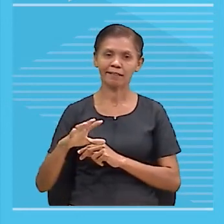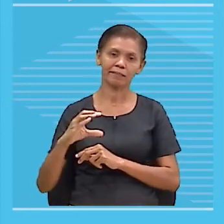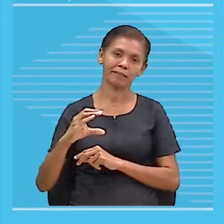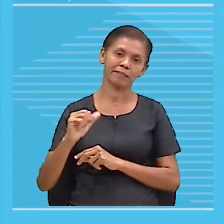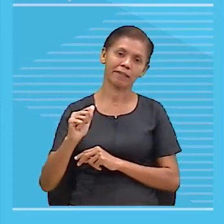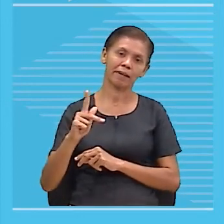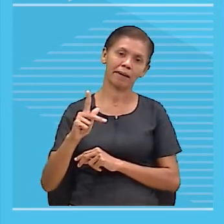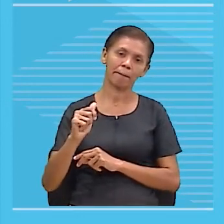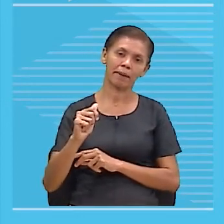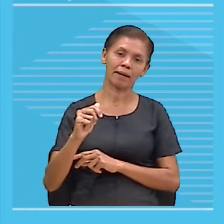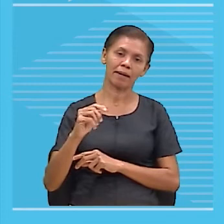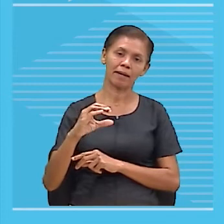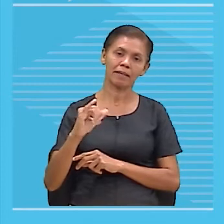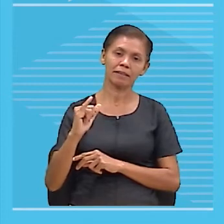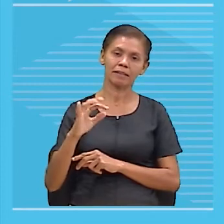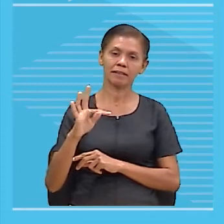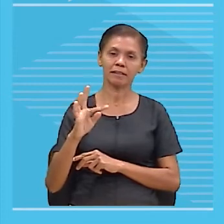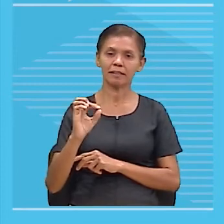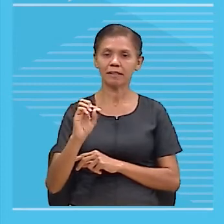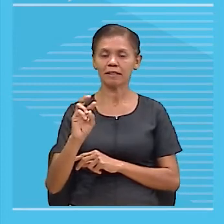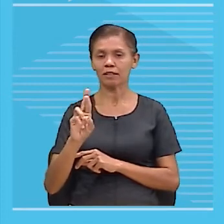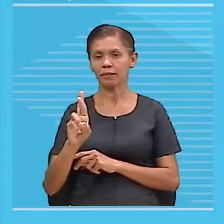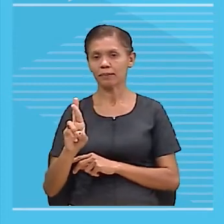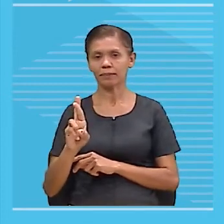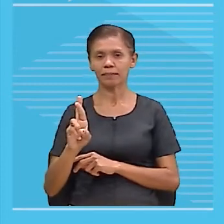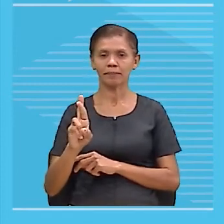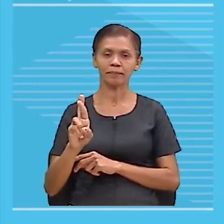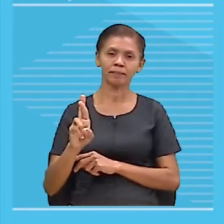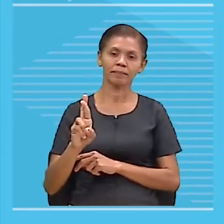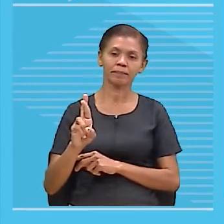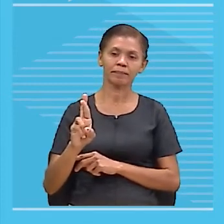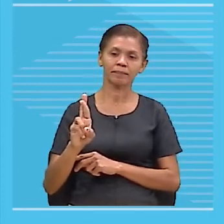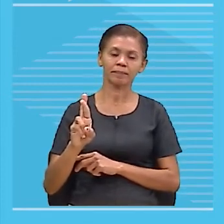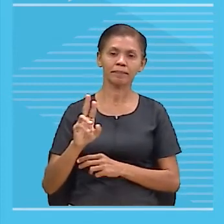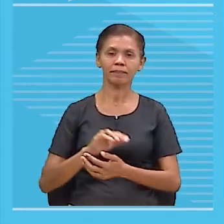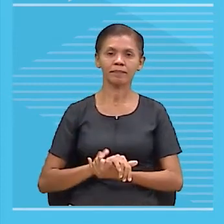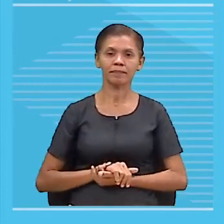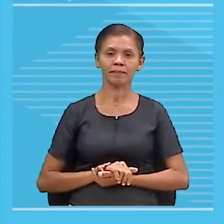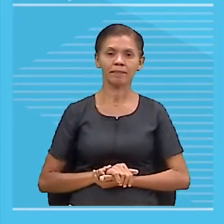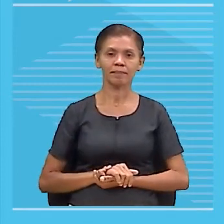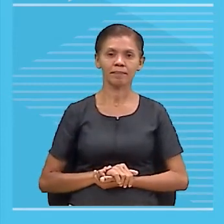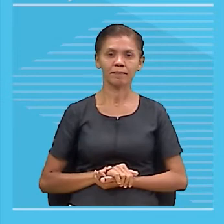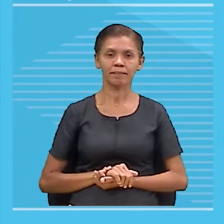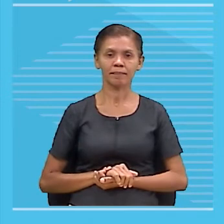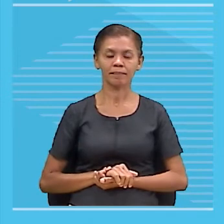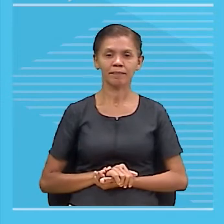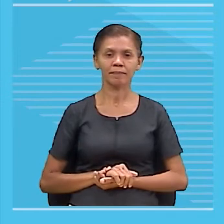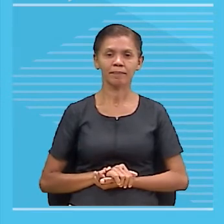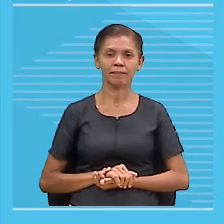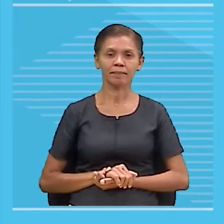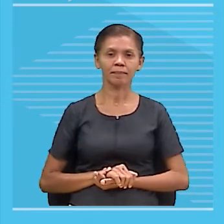trabalhar aqui as dimensões. Começo a trabalhar na minha questão a segunda expressãozinha para